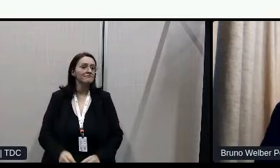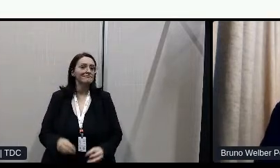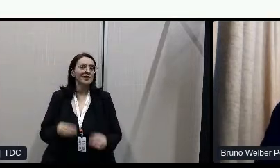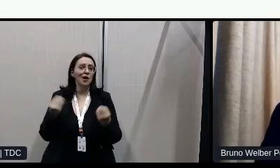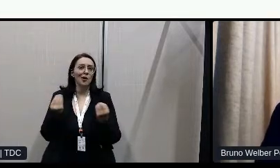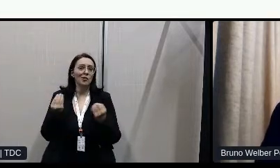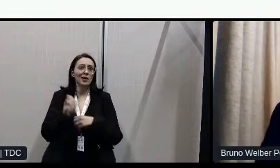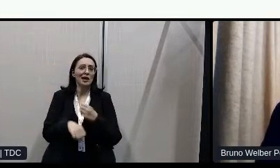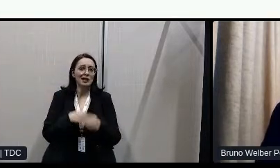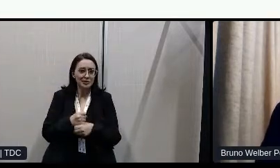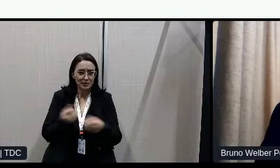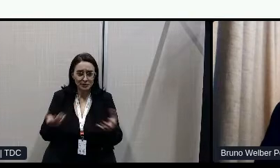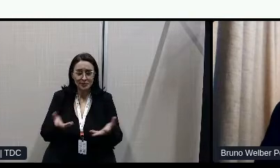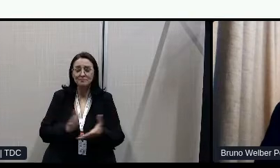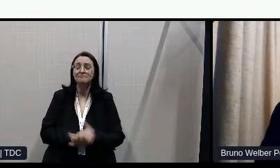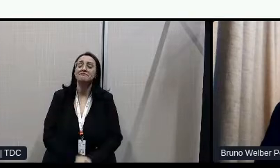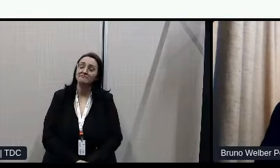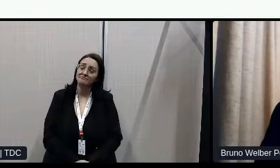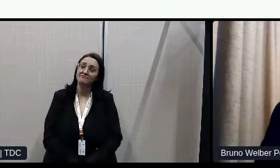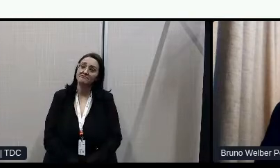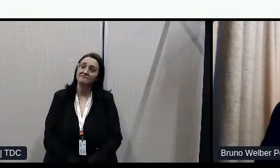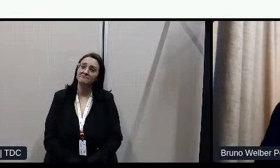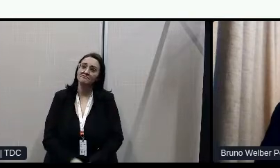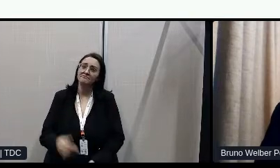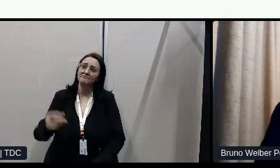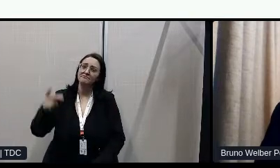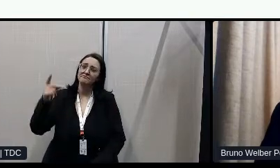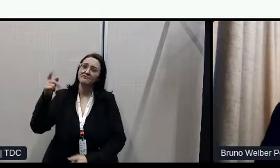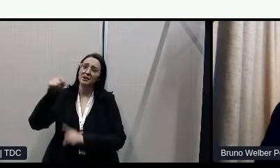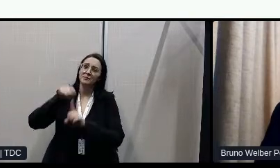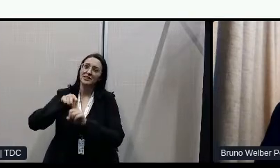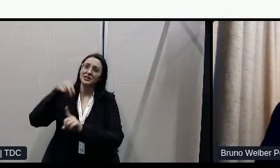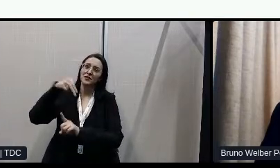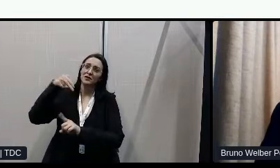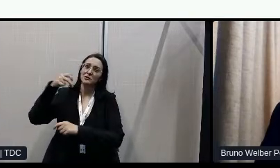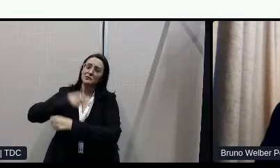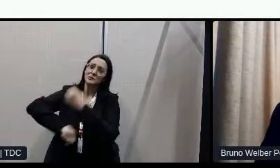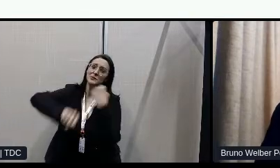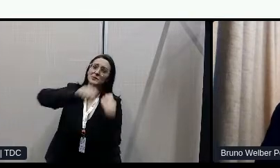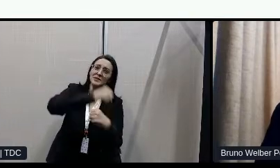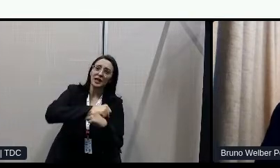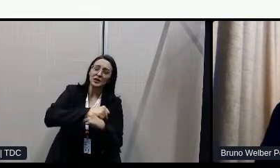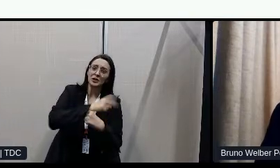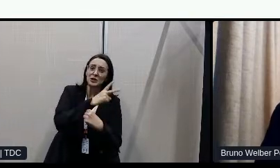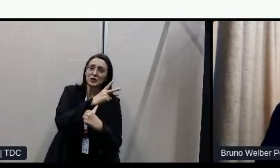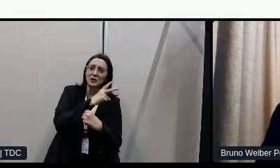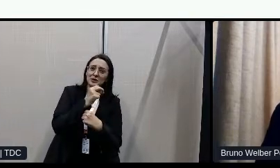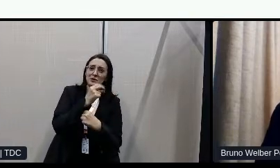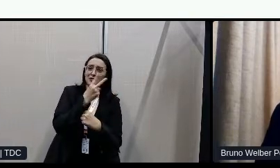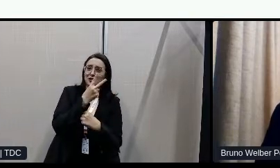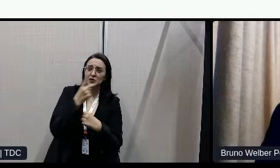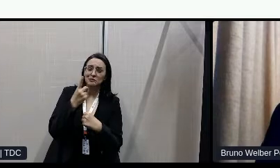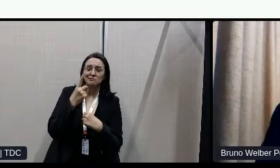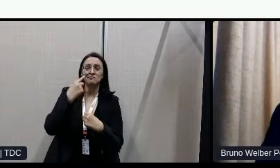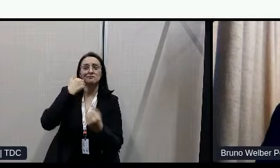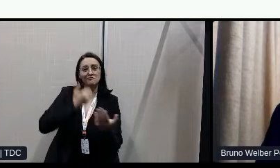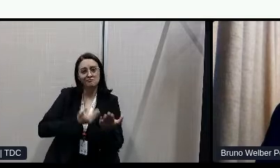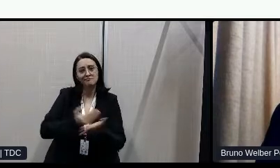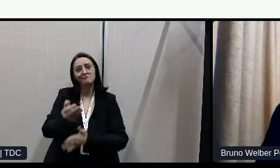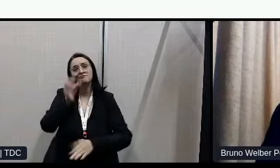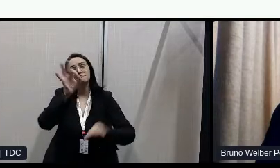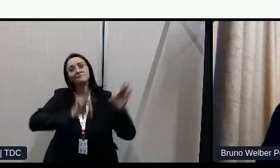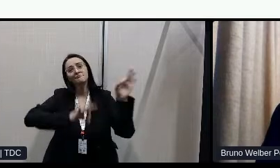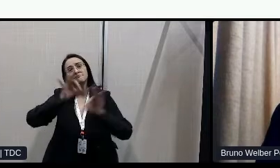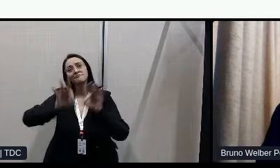ano? Lá em novembro do ano passado, a gente começou o planejamento. Então a gente